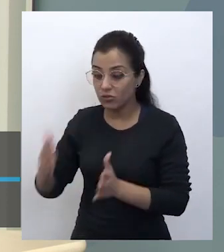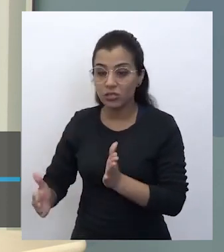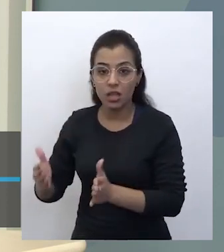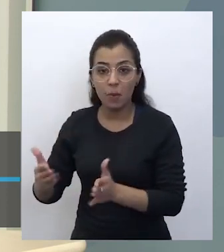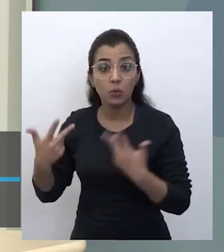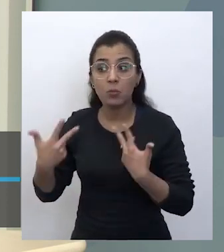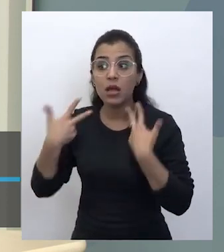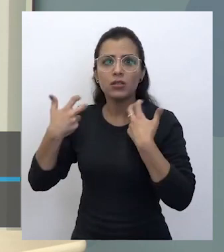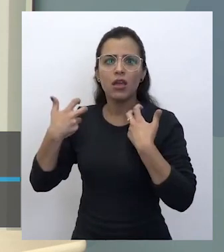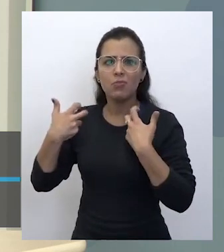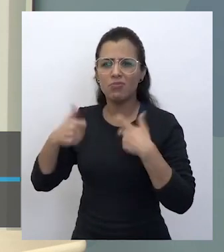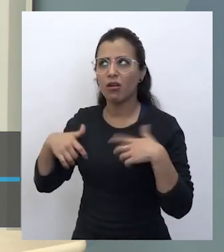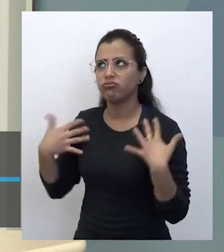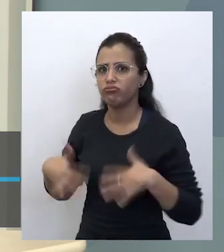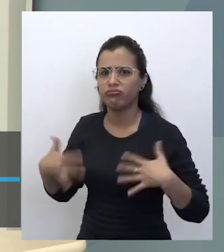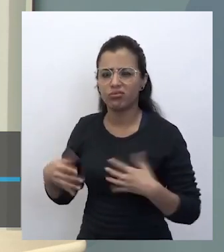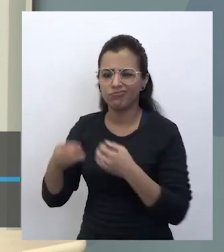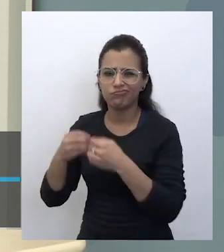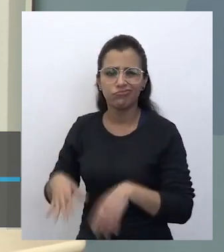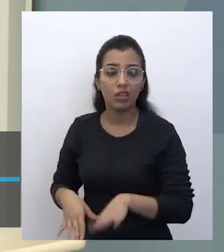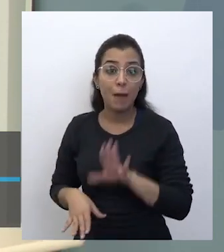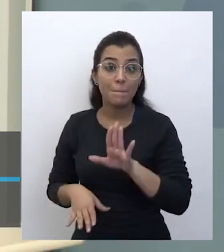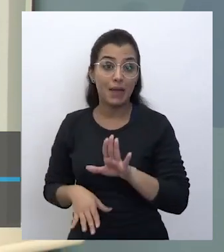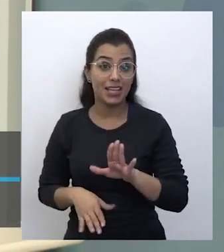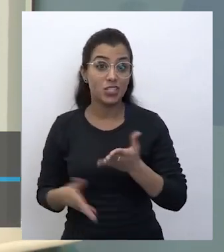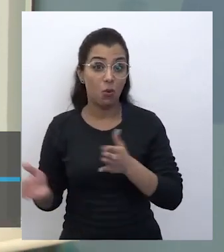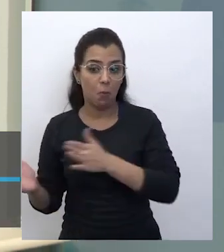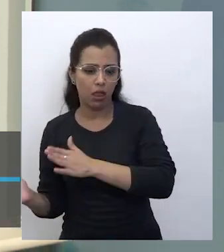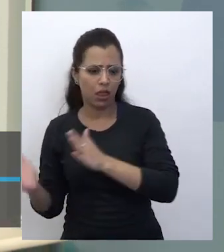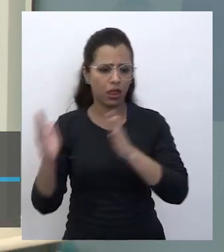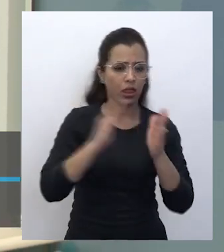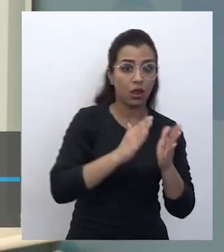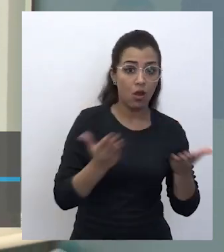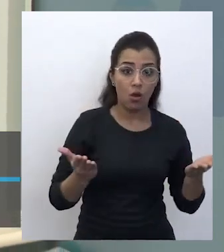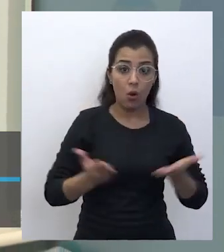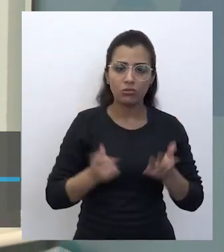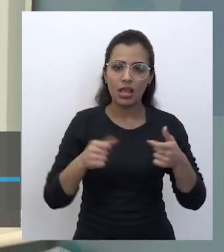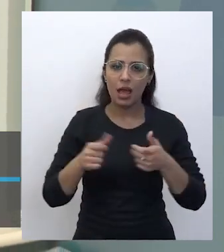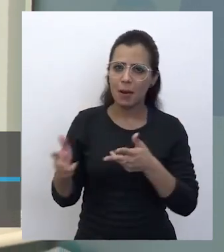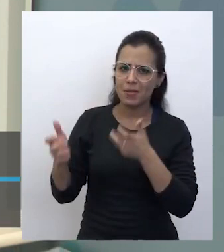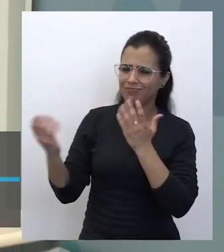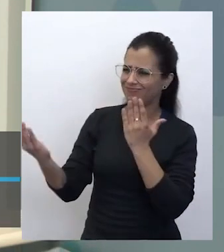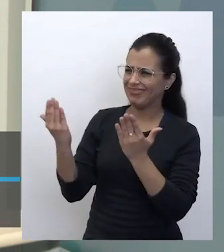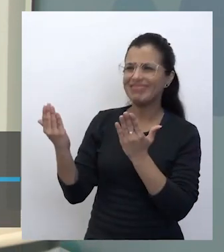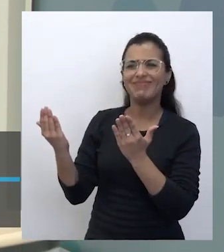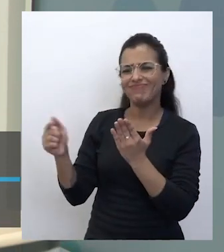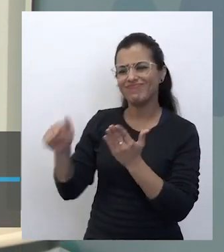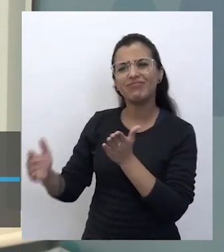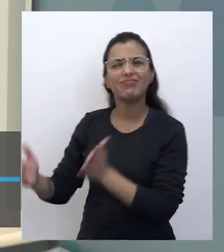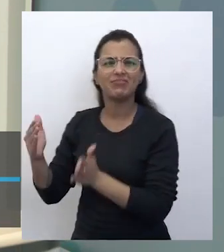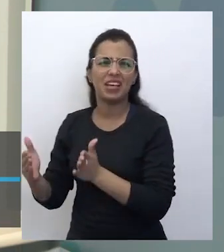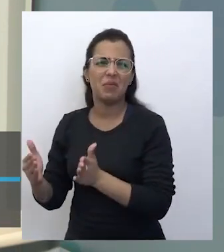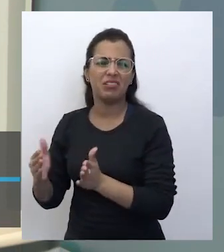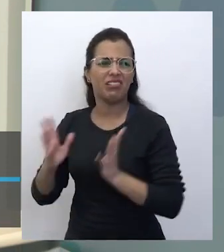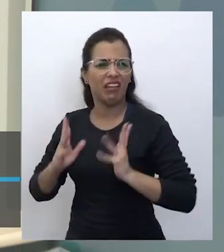naquele período. Mas sim, comparado a hoje, era uma vida precária, com pouca higiene, era uma vida... talvez